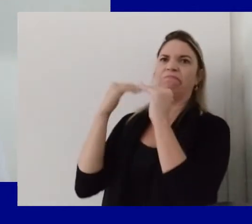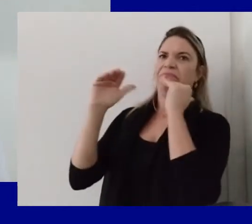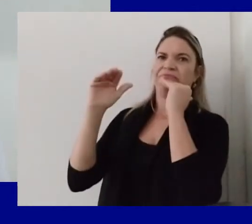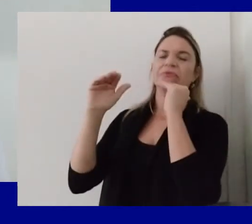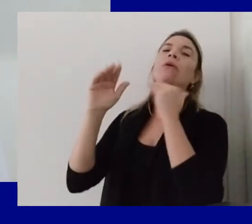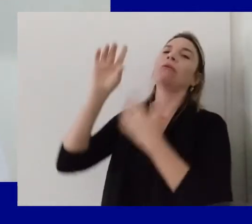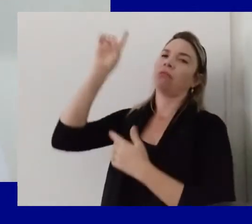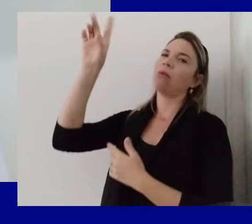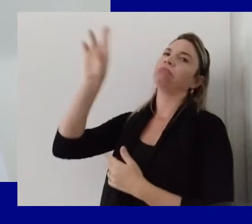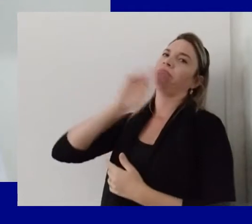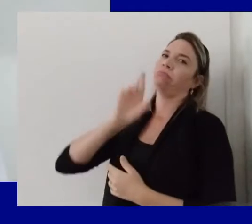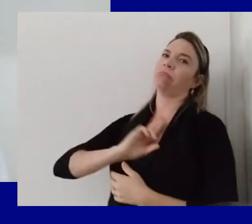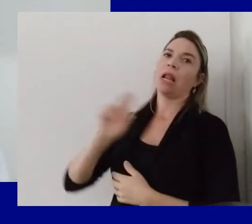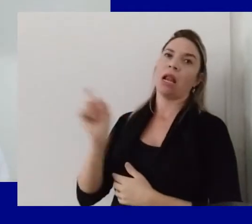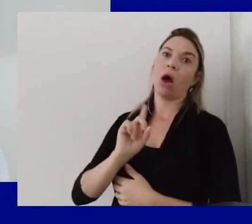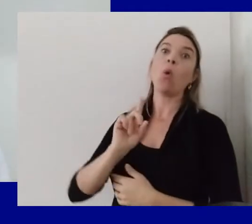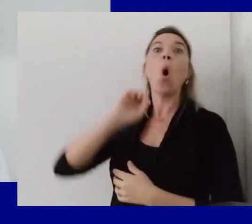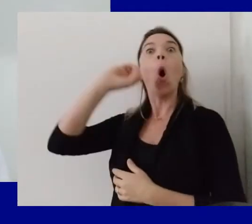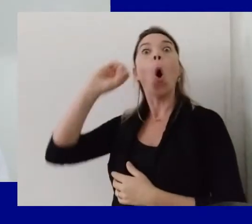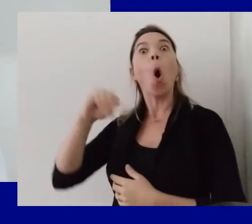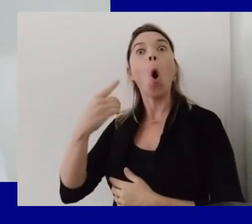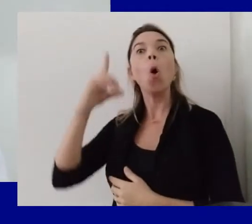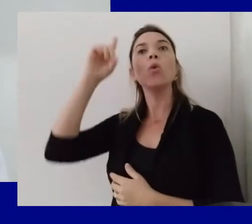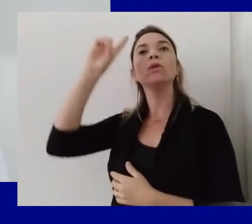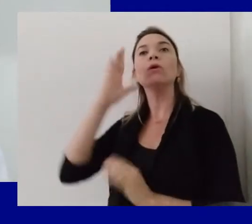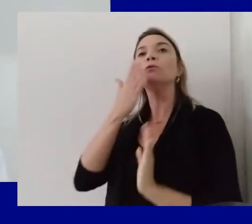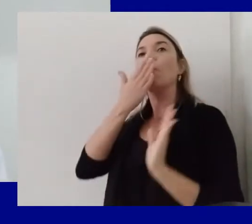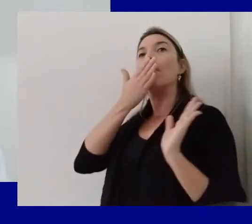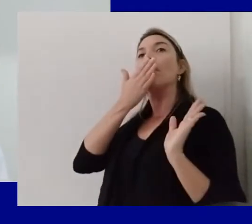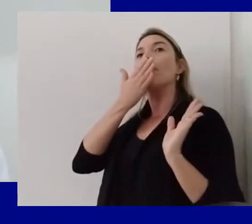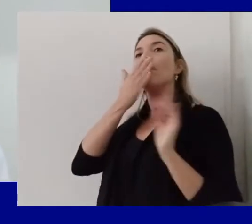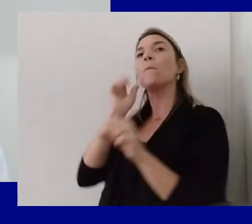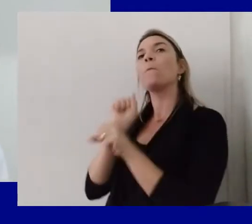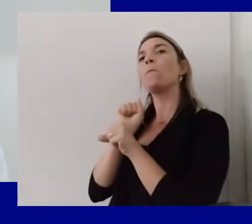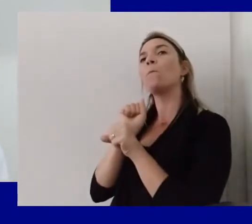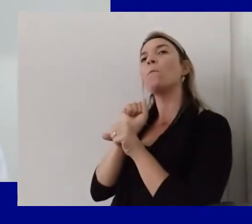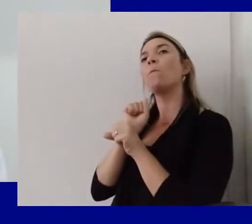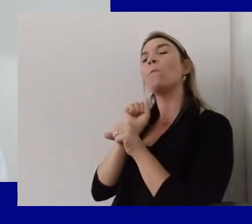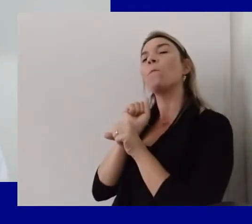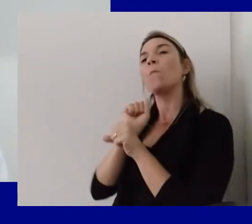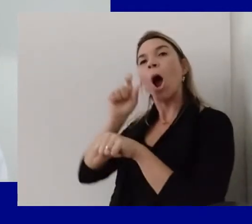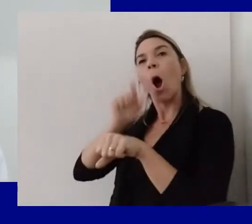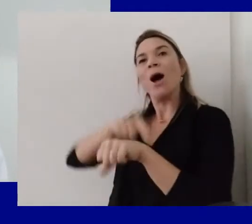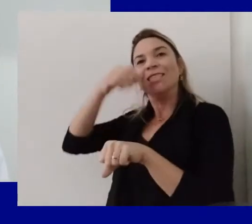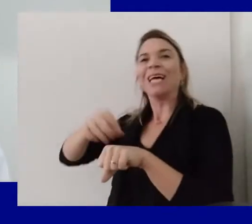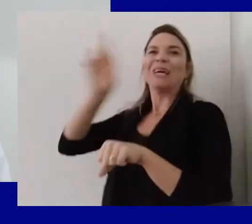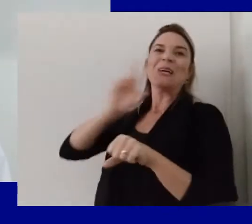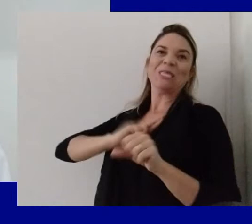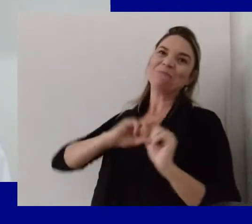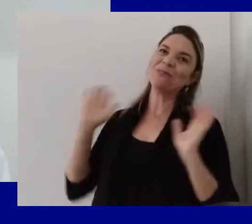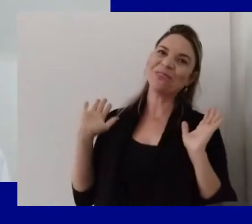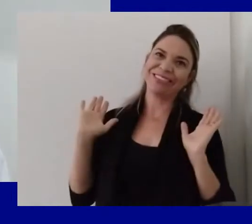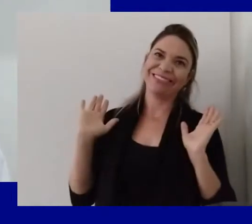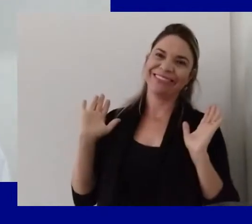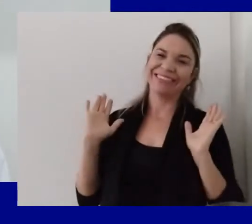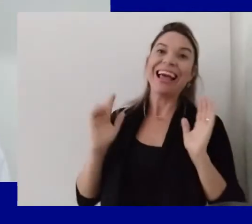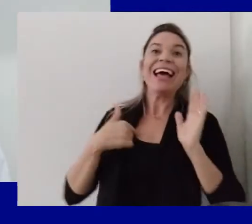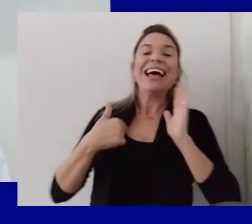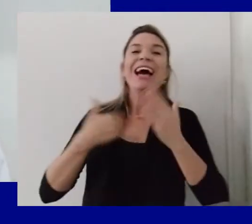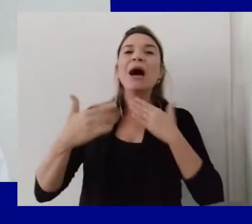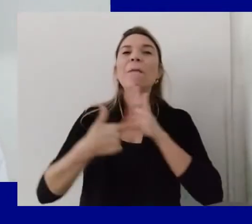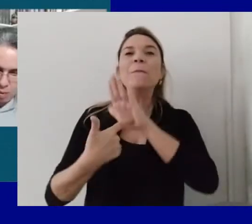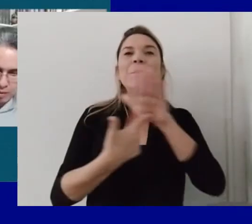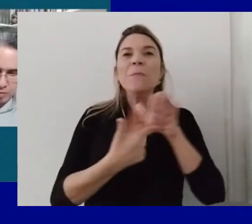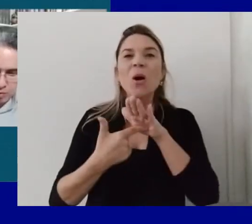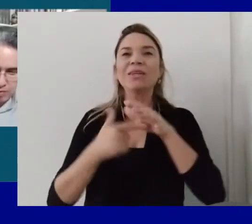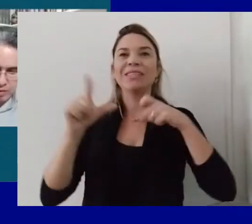a perseverança. É isso que Jesus ensinou quando propôs a parábola que está em Lucas capítulo